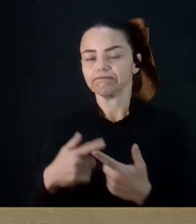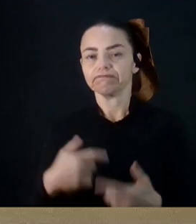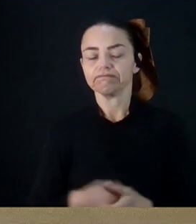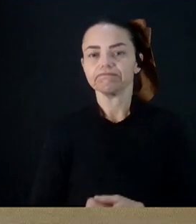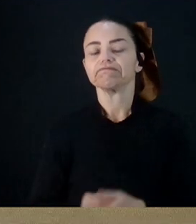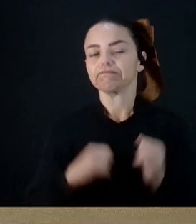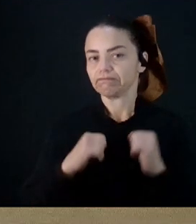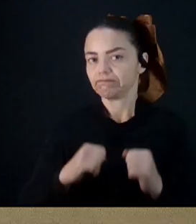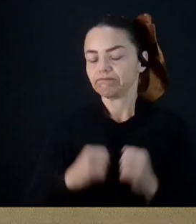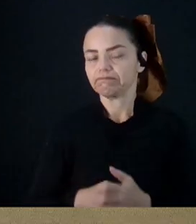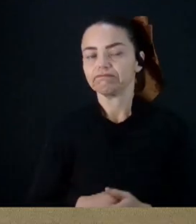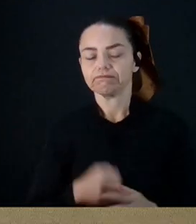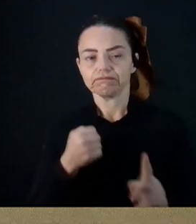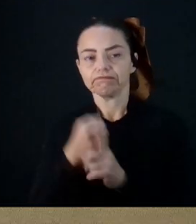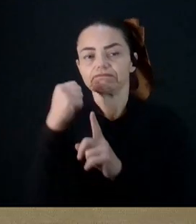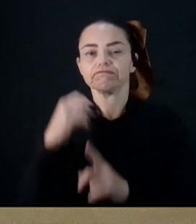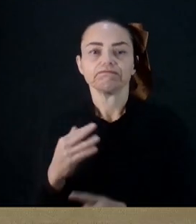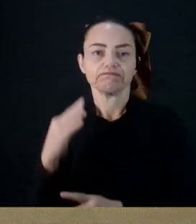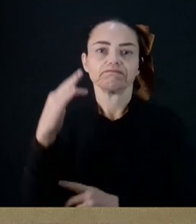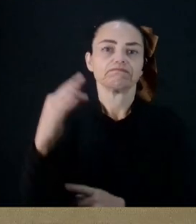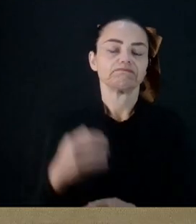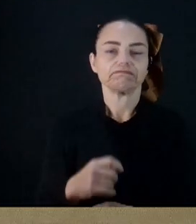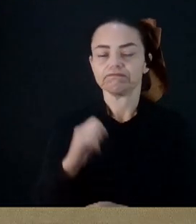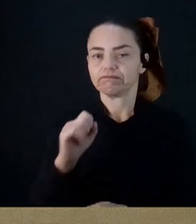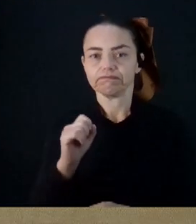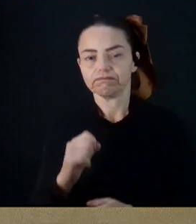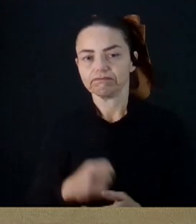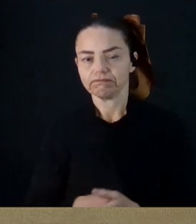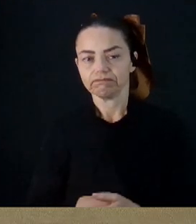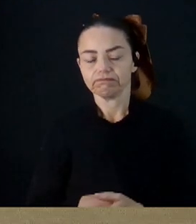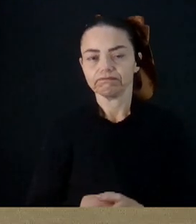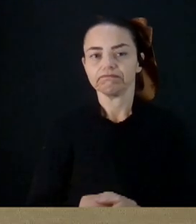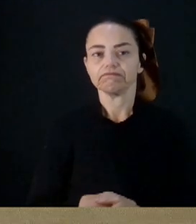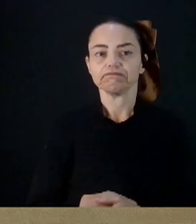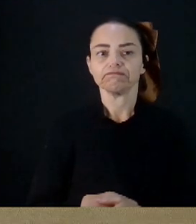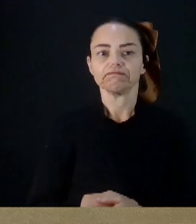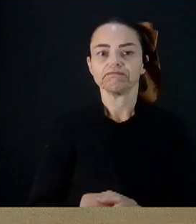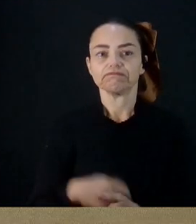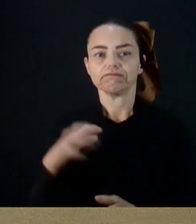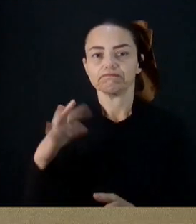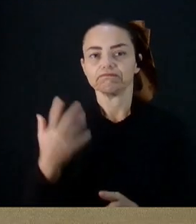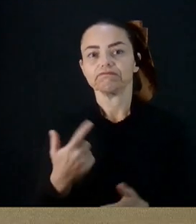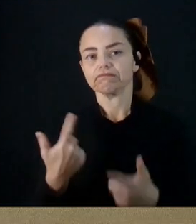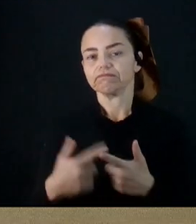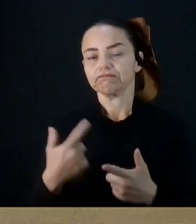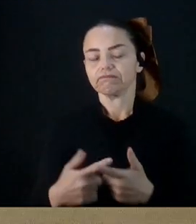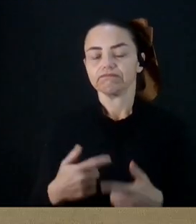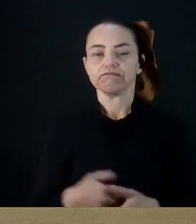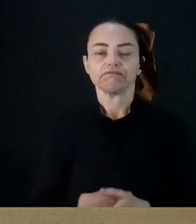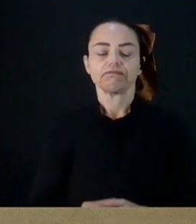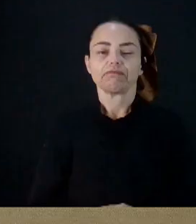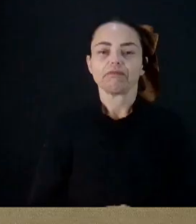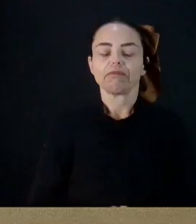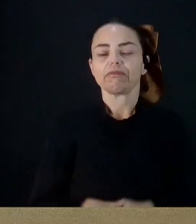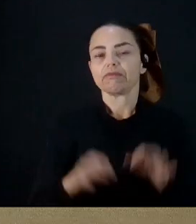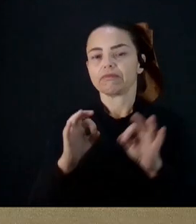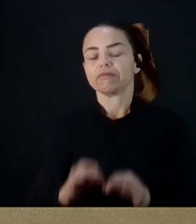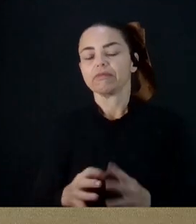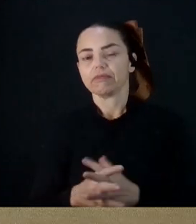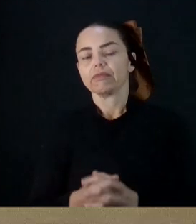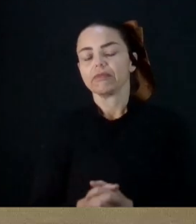trazer um impacto lá na frente. O que pode acontecer? O porquê disso? Com certeza, né? Esse